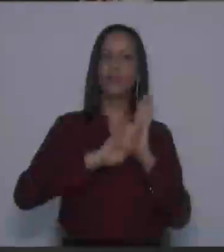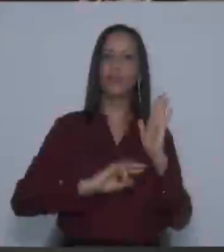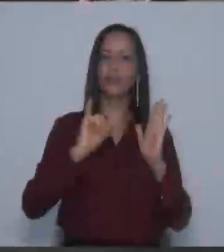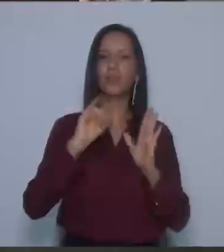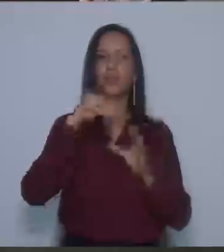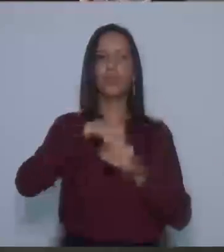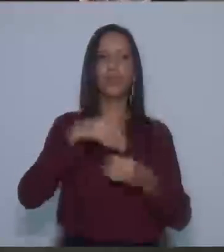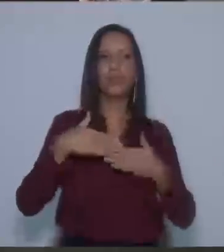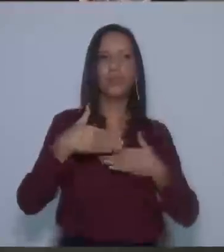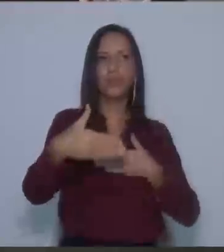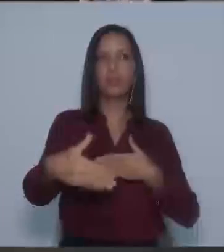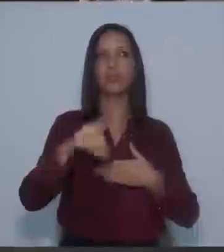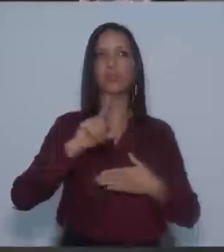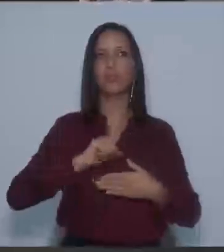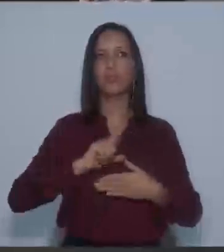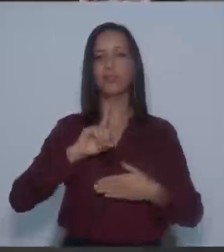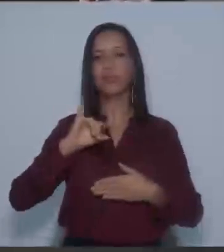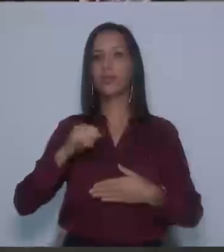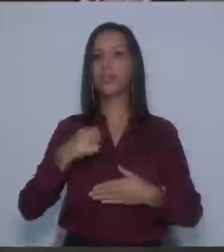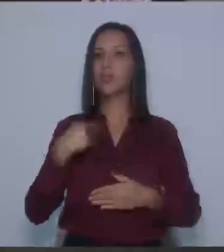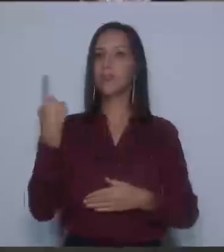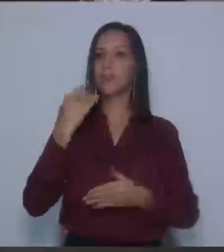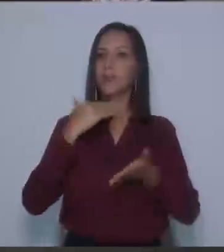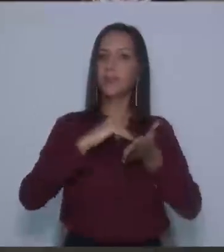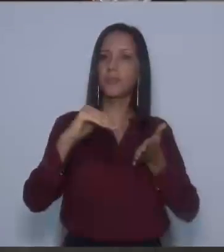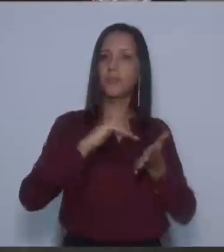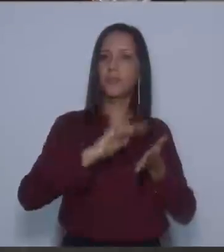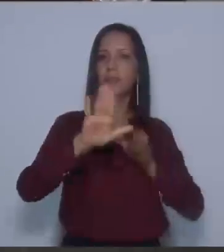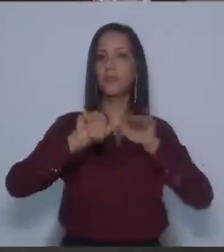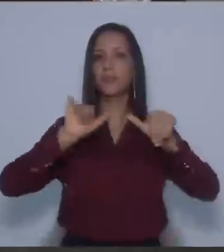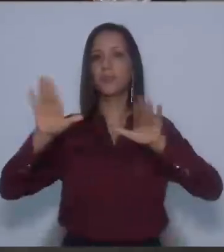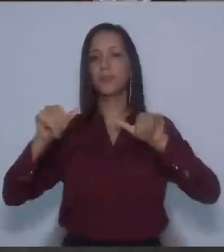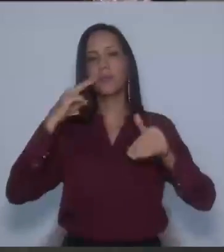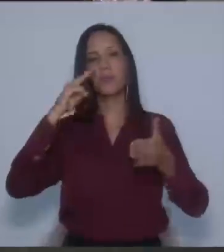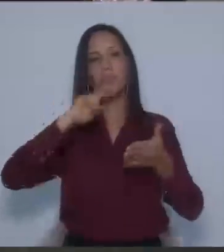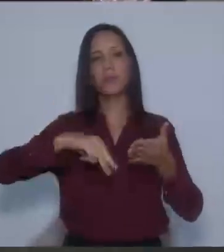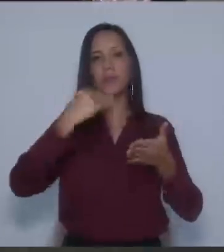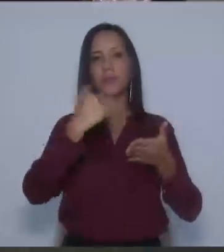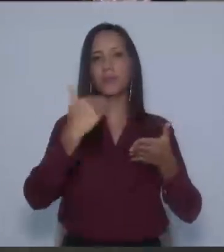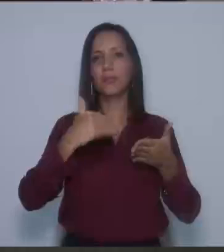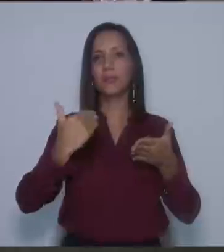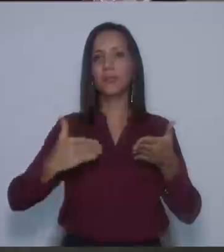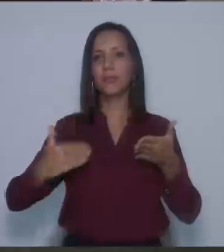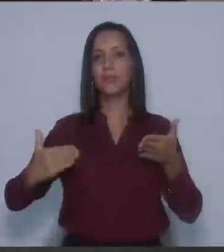Temos início à fase da ordem do dia. Solicito ao primeiro secretário que proceda à leitura da pauta.